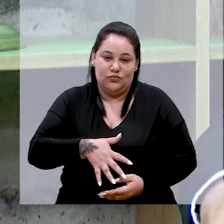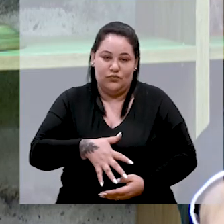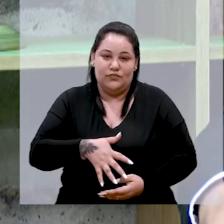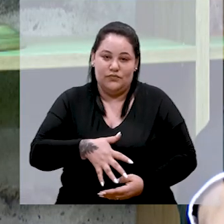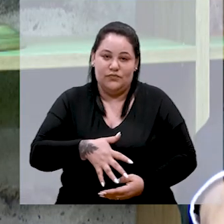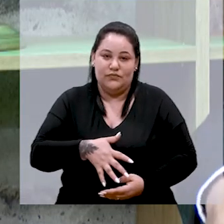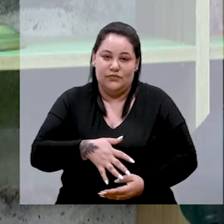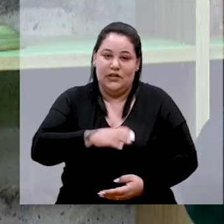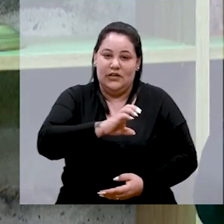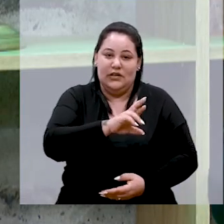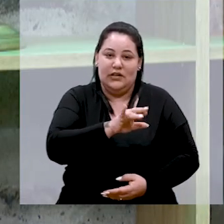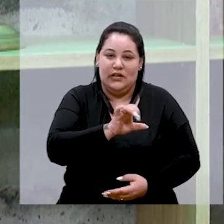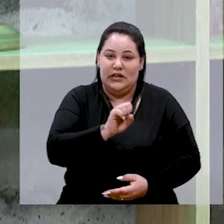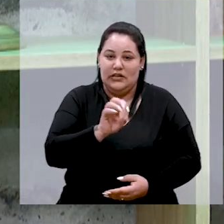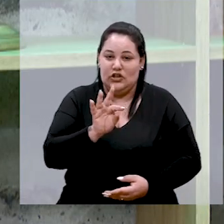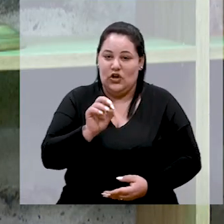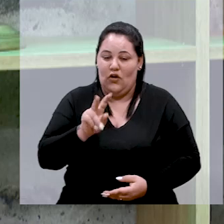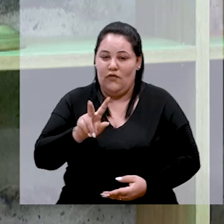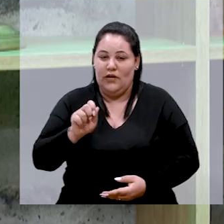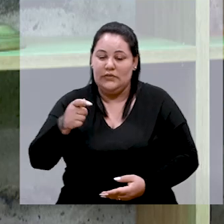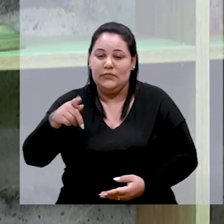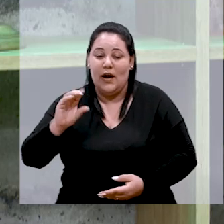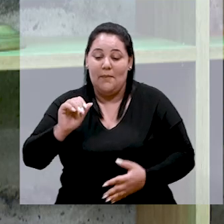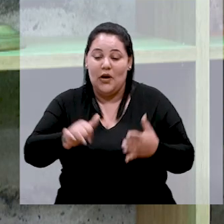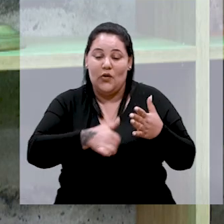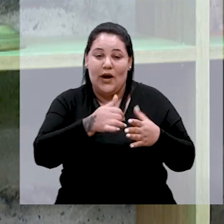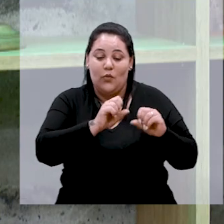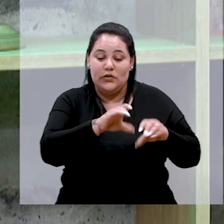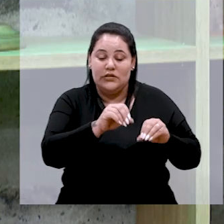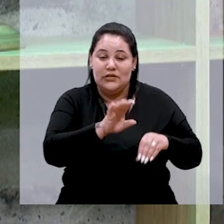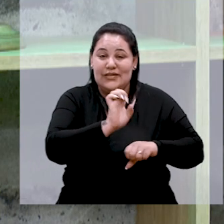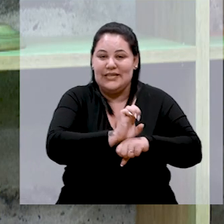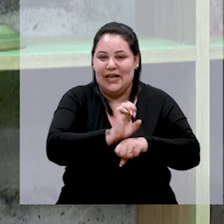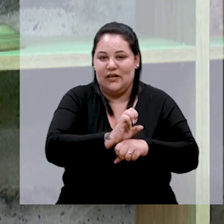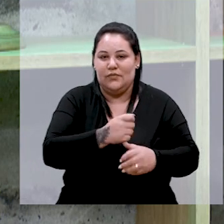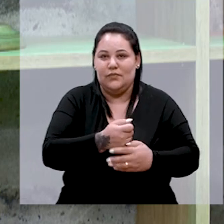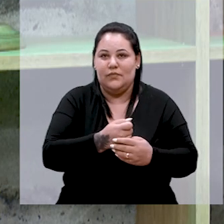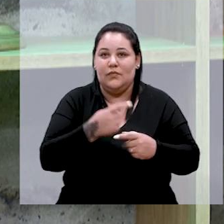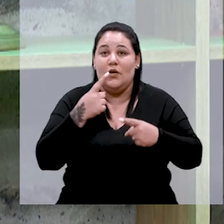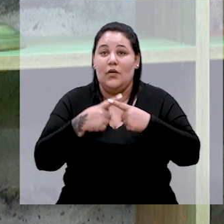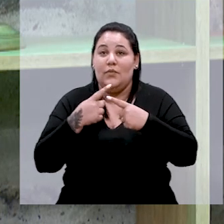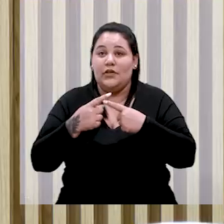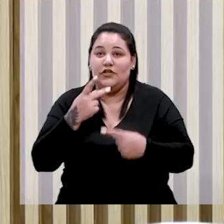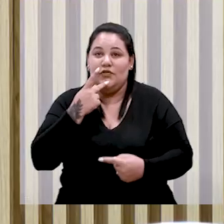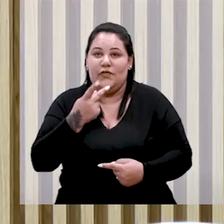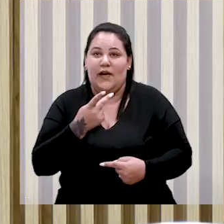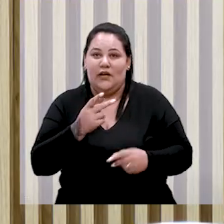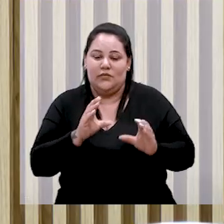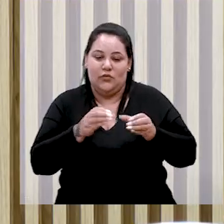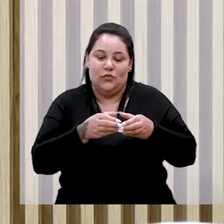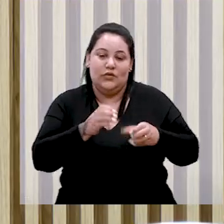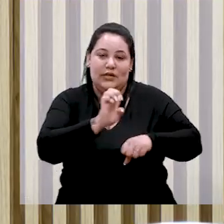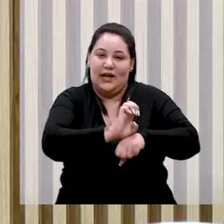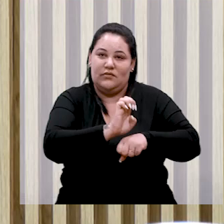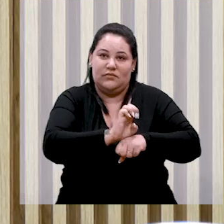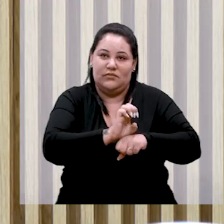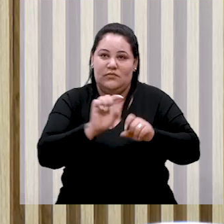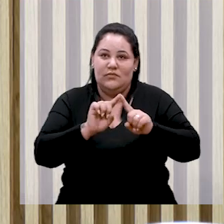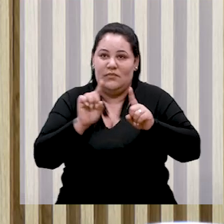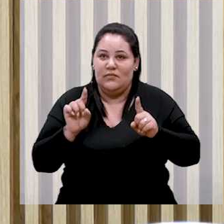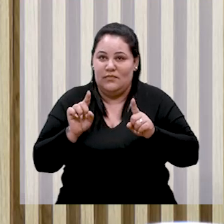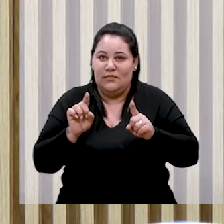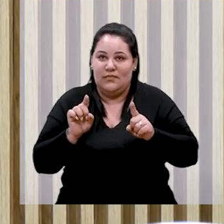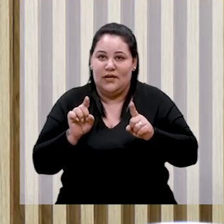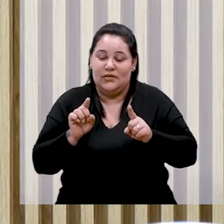de Mendonça, a melhoria do ensino estadual dentro de Caxias? Porque quando a gente fala, né, é uma escola da rede estadual, mas, gente, os